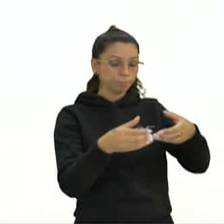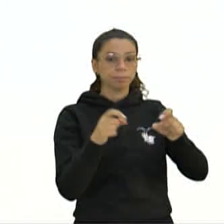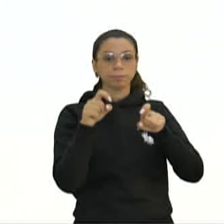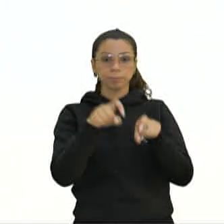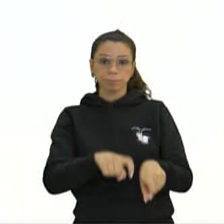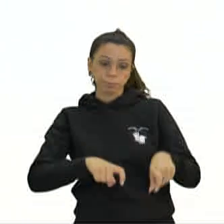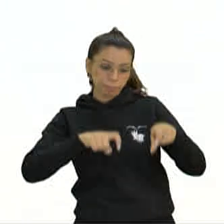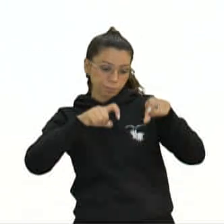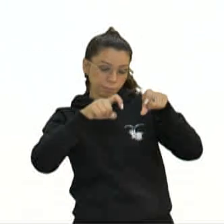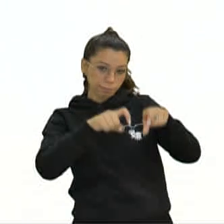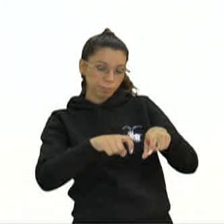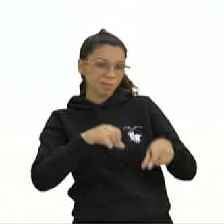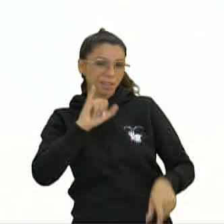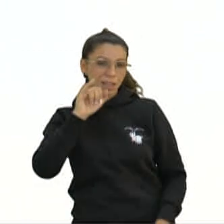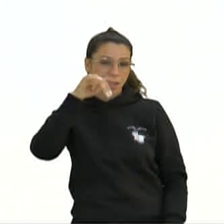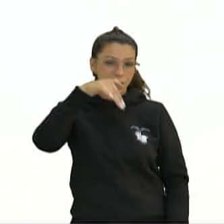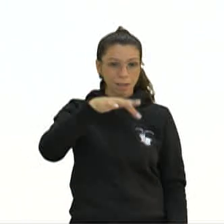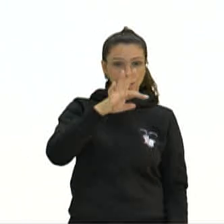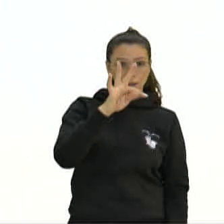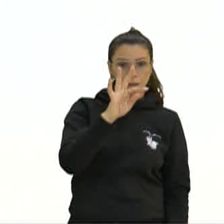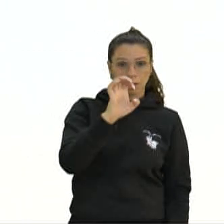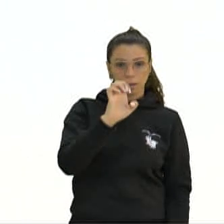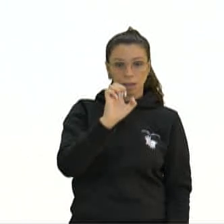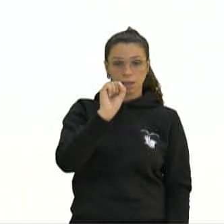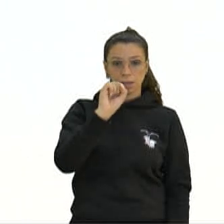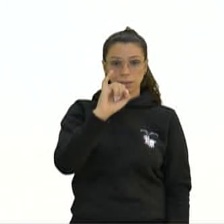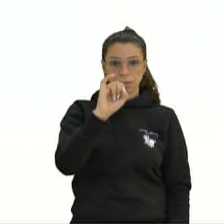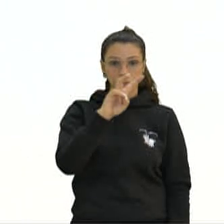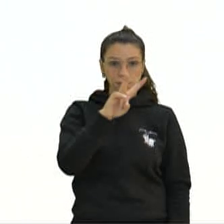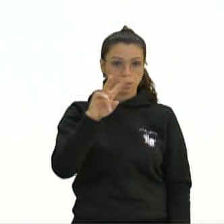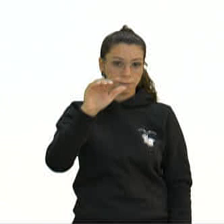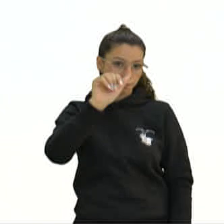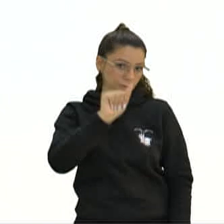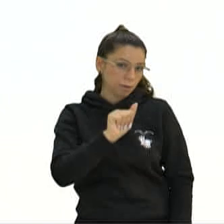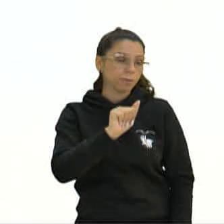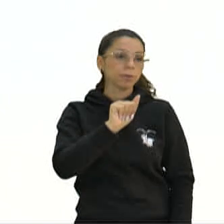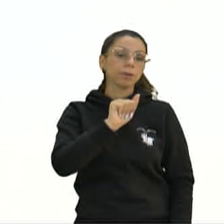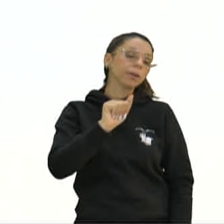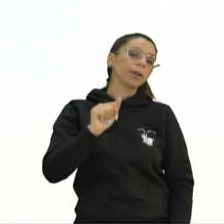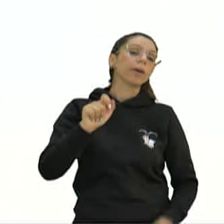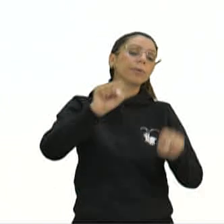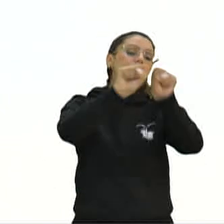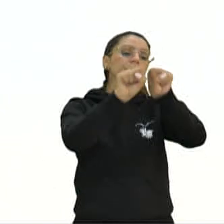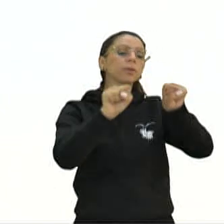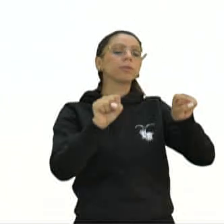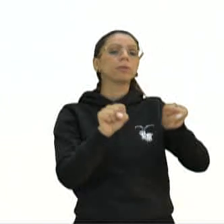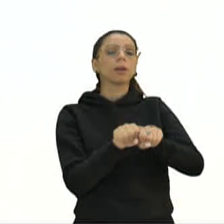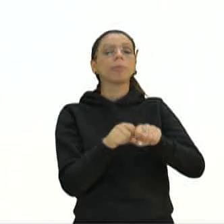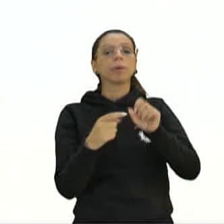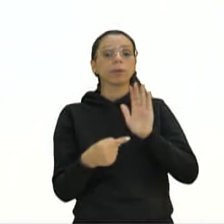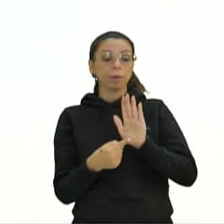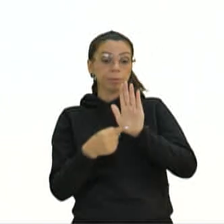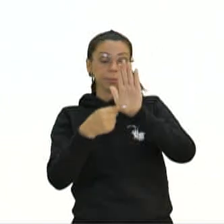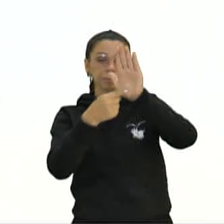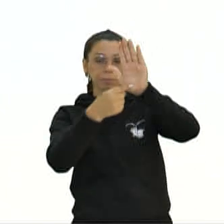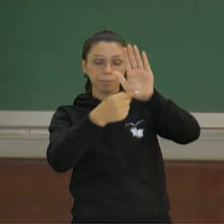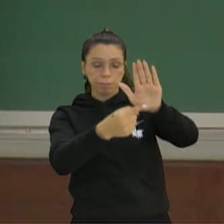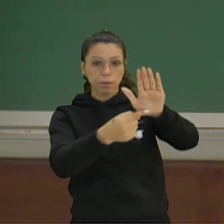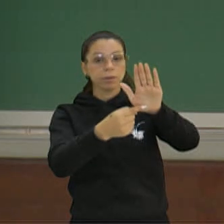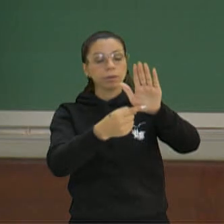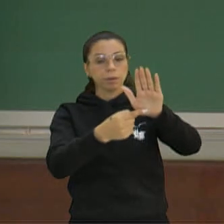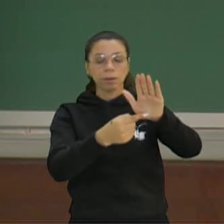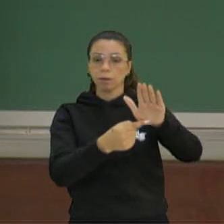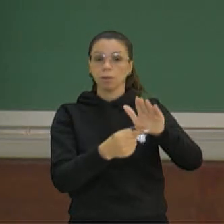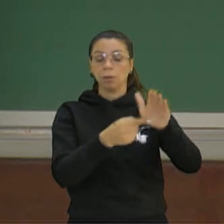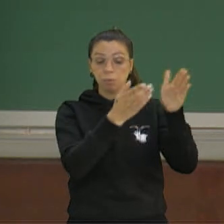agricultura intensiva. Então, a agricultura intensiva é aquele sistema que apresenta alta